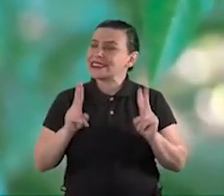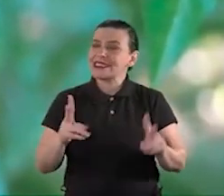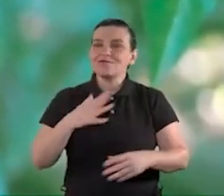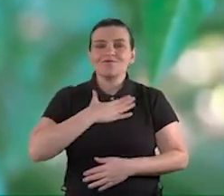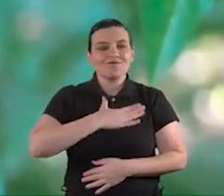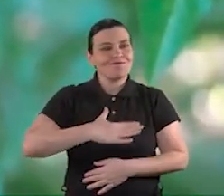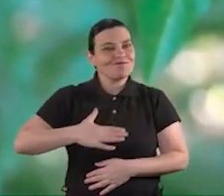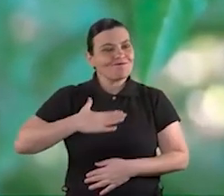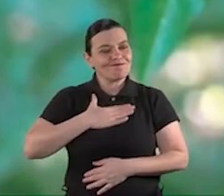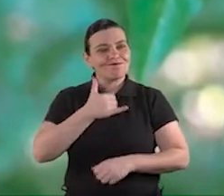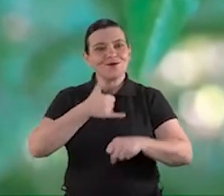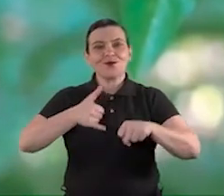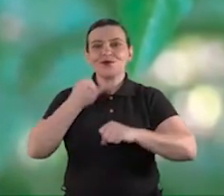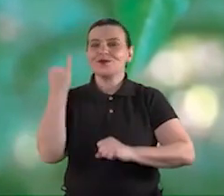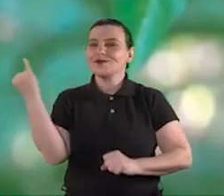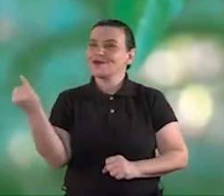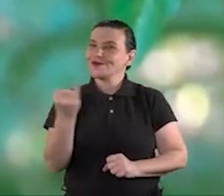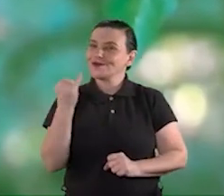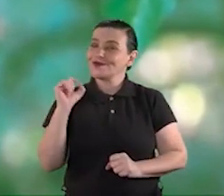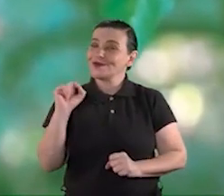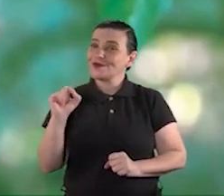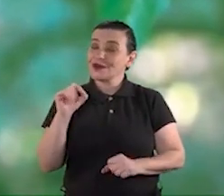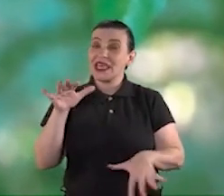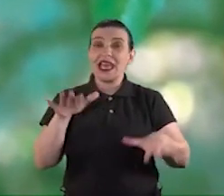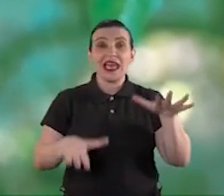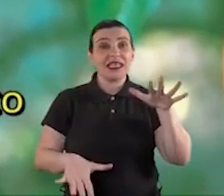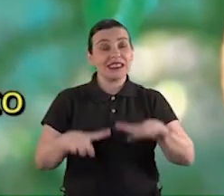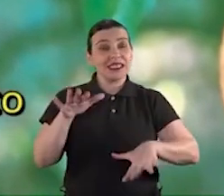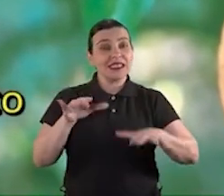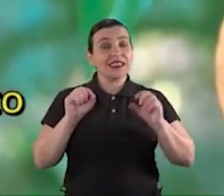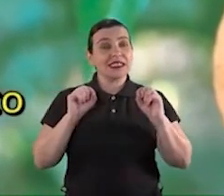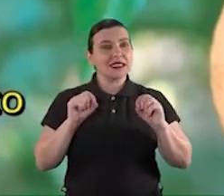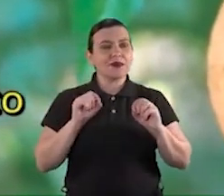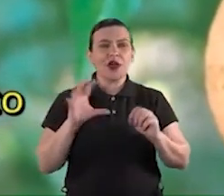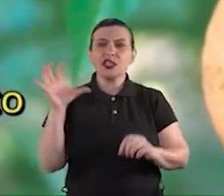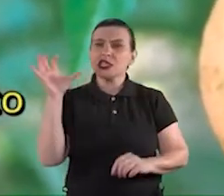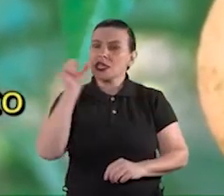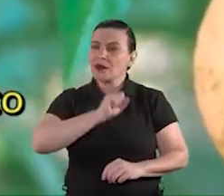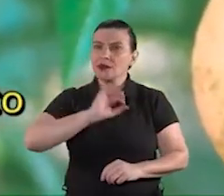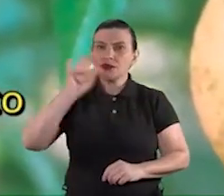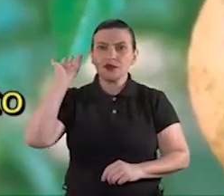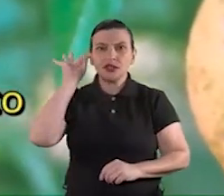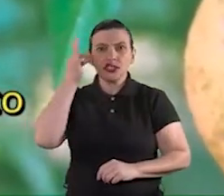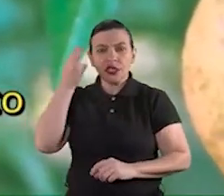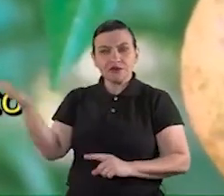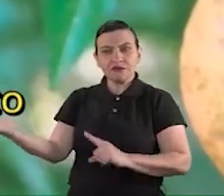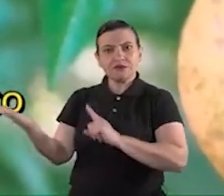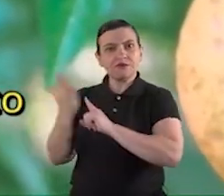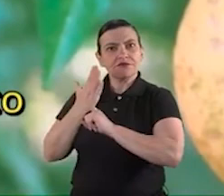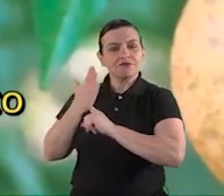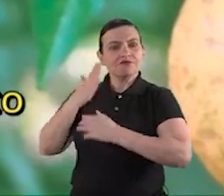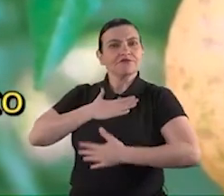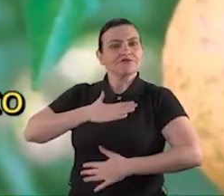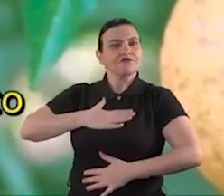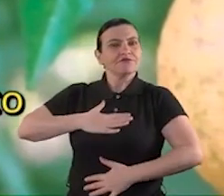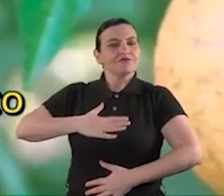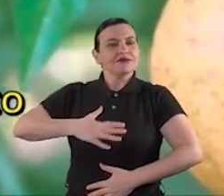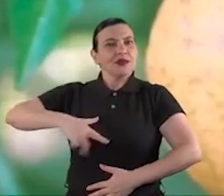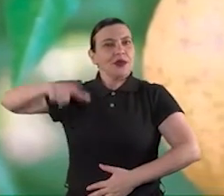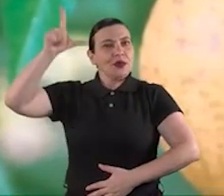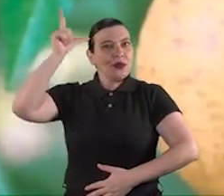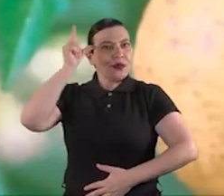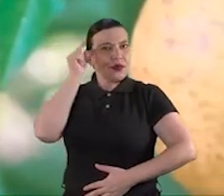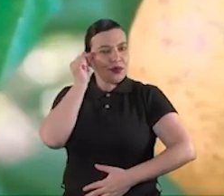aprecio muito sobre os óleos essenciais é e muitas vezes eles agem rápido e podem ajudar a proporcionar conforto e